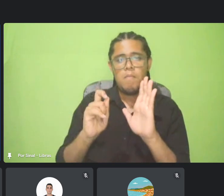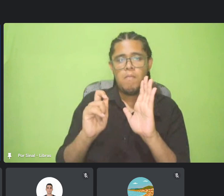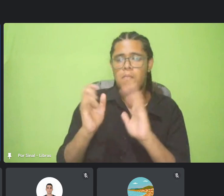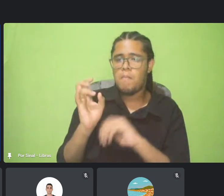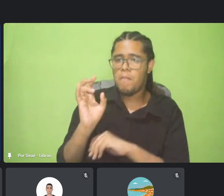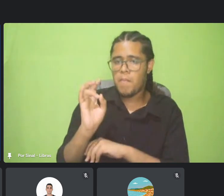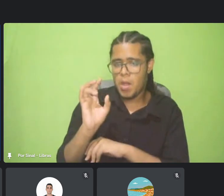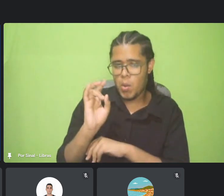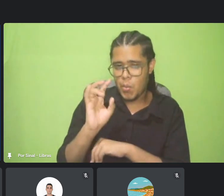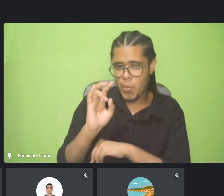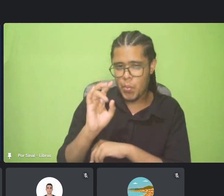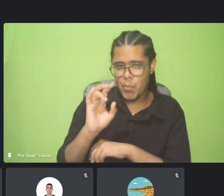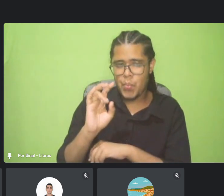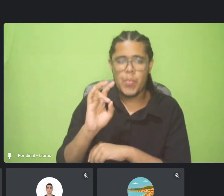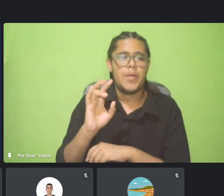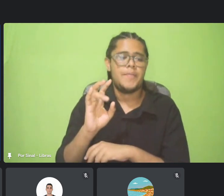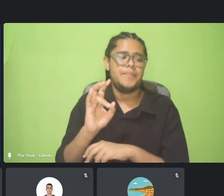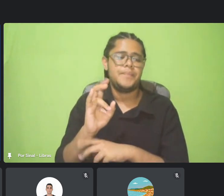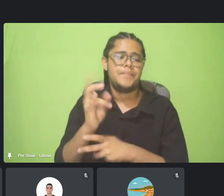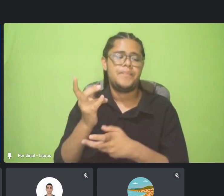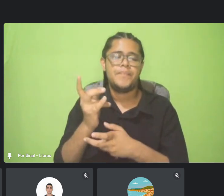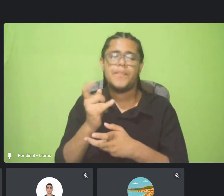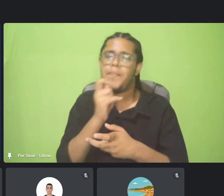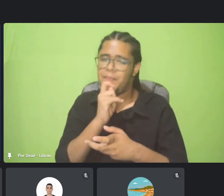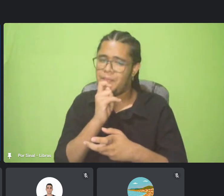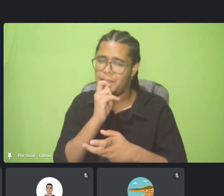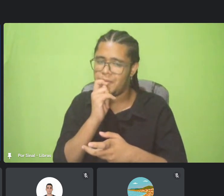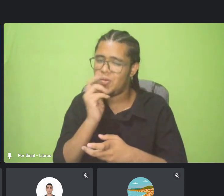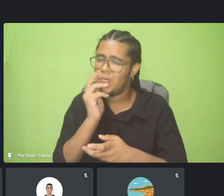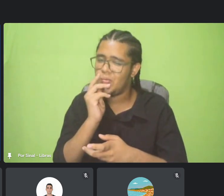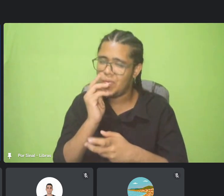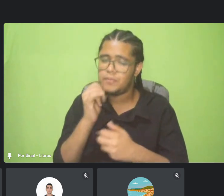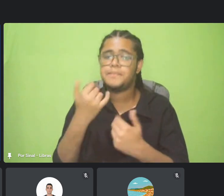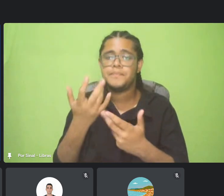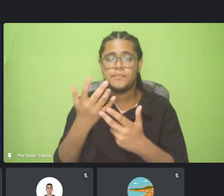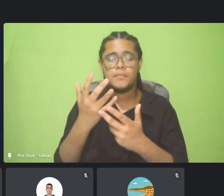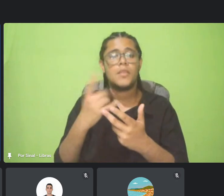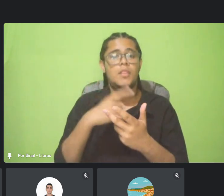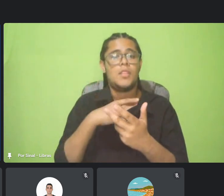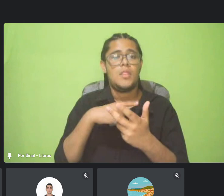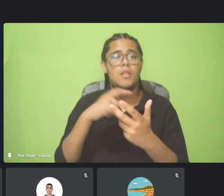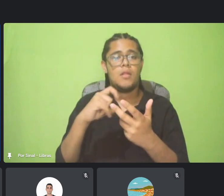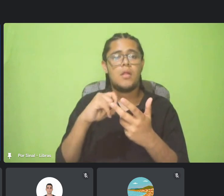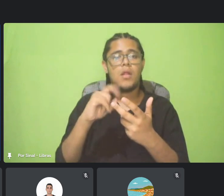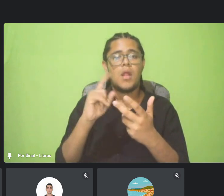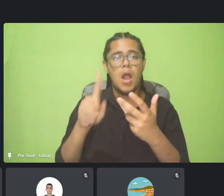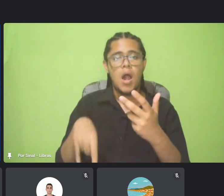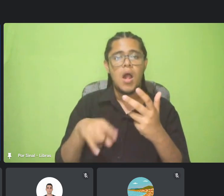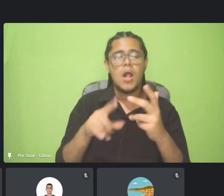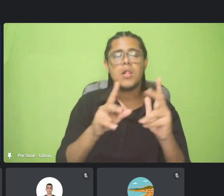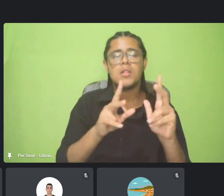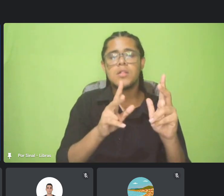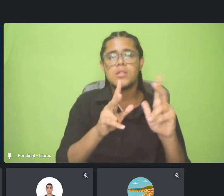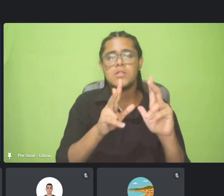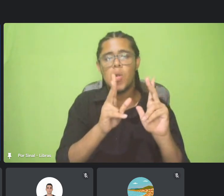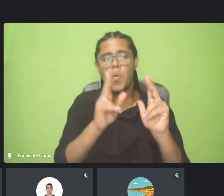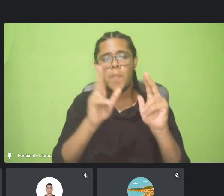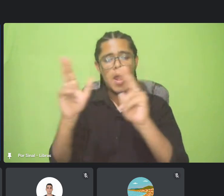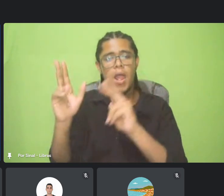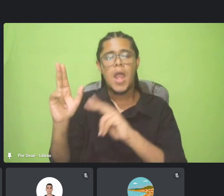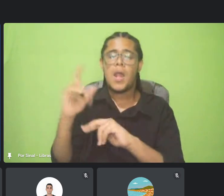documentário que a gente começou a fazer em 2011, só que não tivemos pernas para fazer e eu espero que a gente consiga terminar